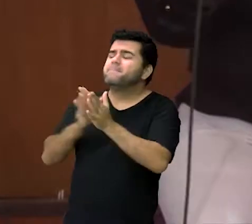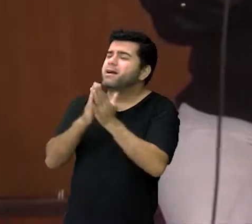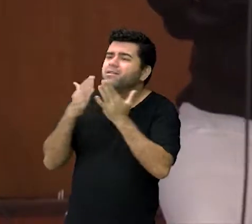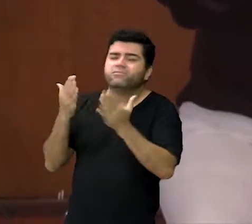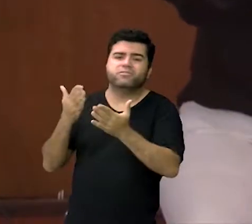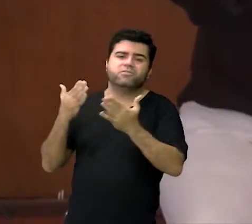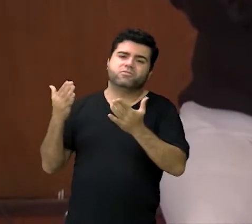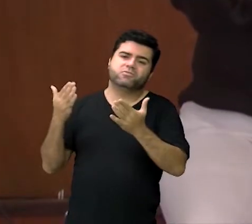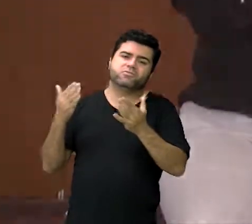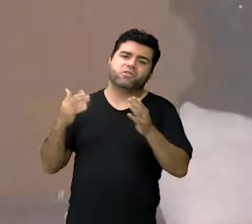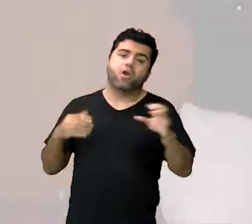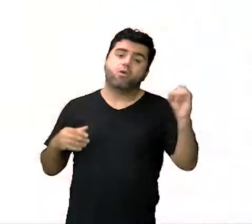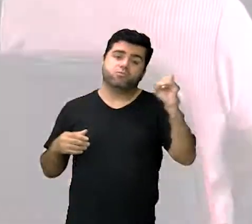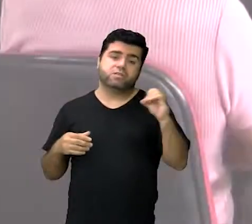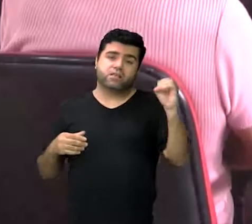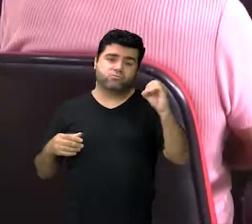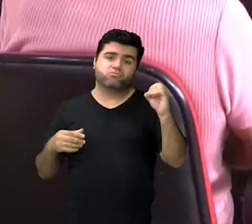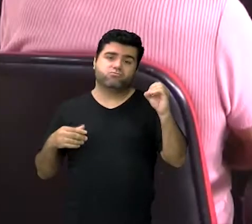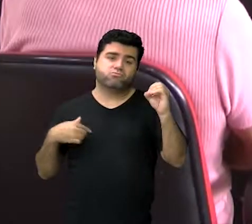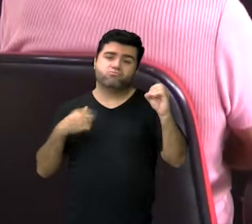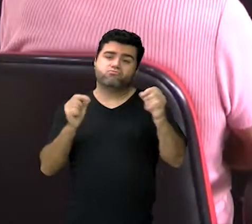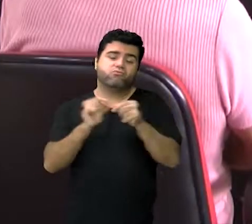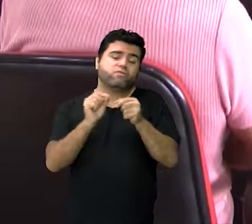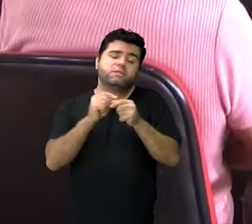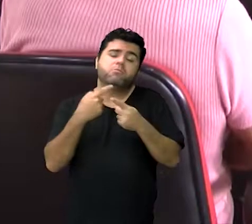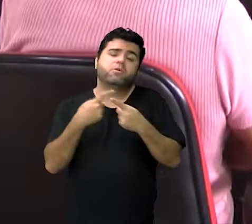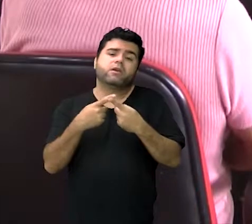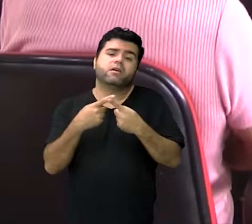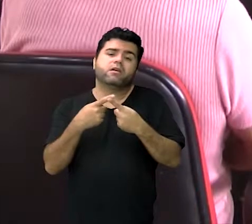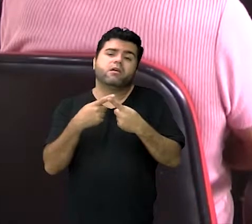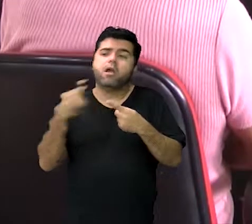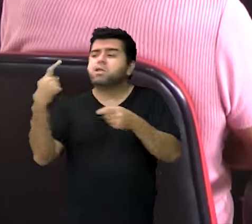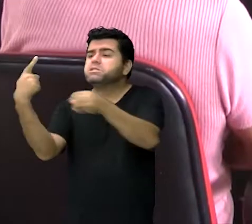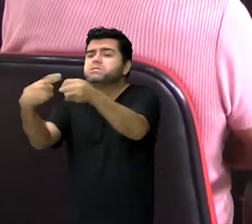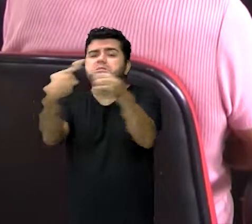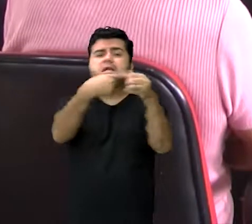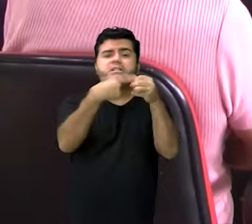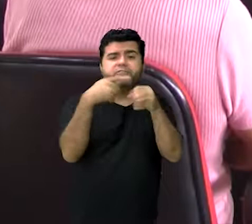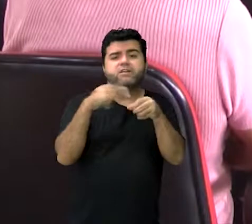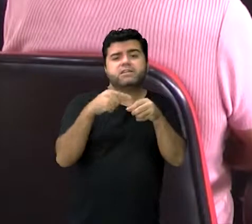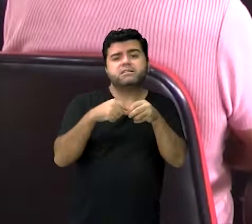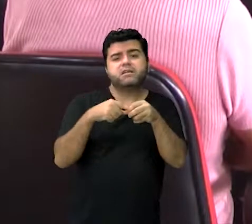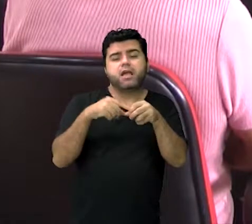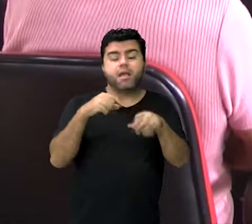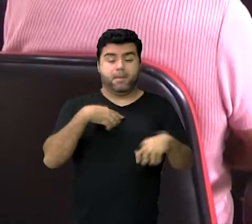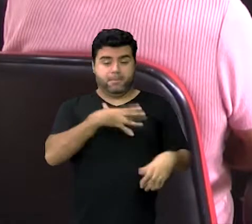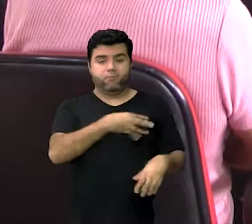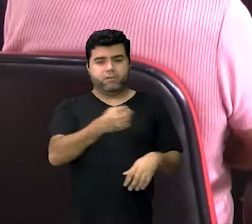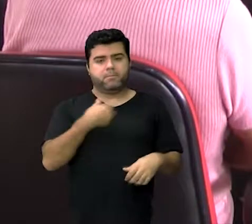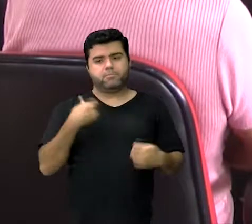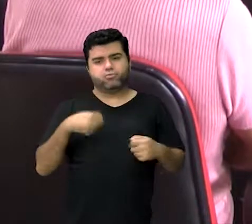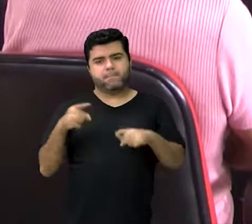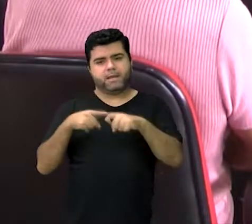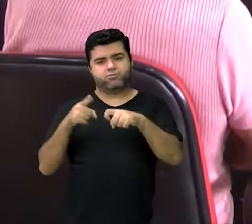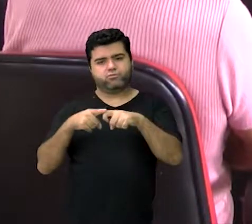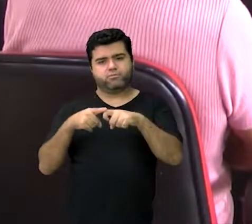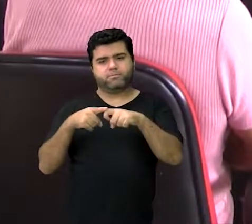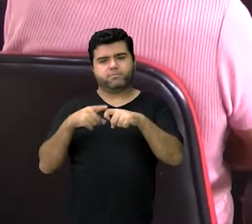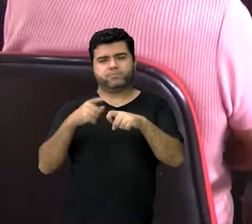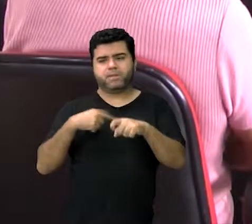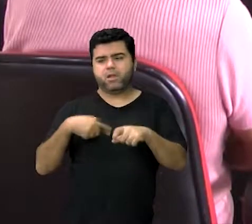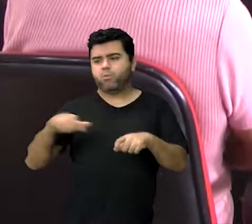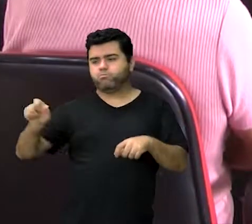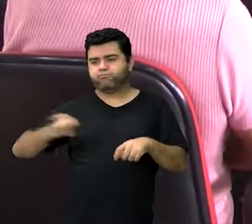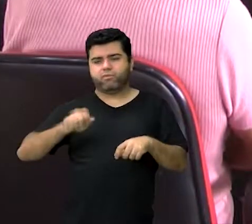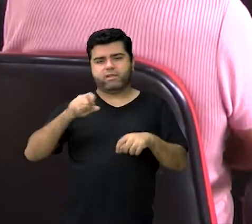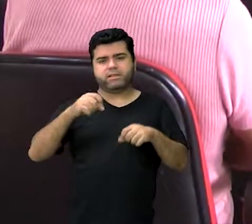fazer. Osasco não faz por quê? Vou falar rapidinho. Meu filho precisou ir ao médico. Eu nunca usei a senha preferencial porque eu